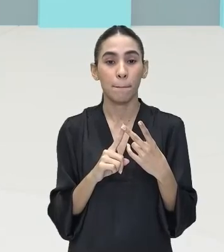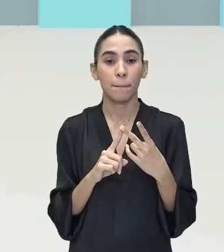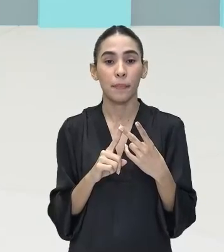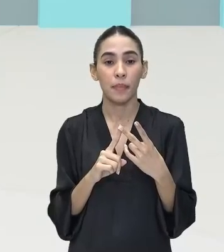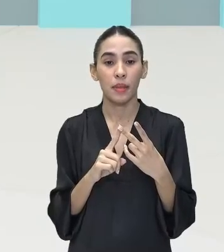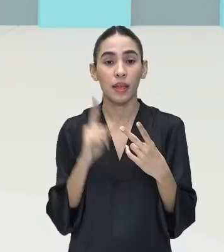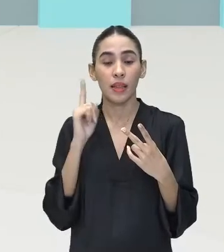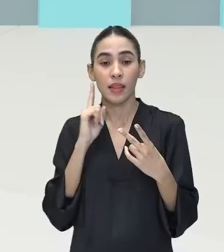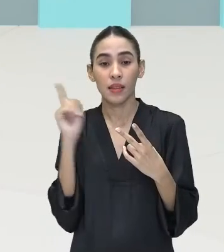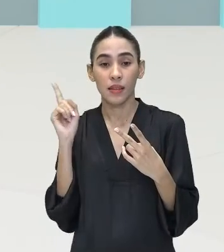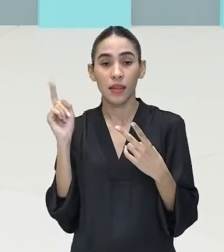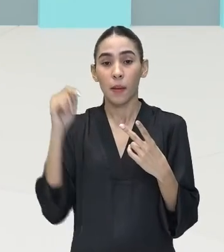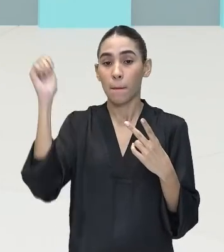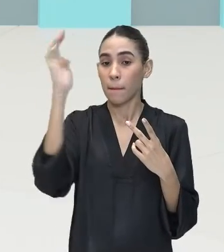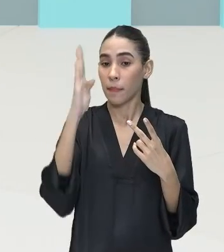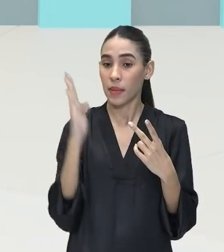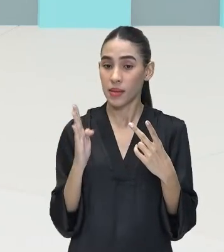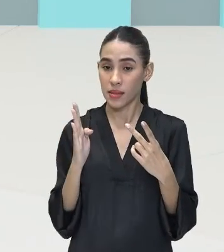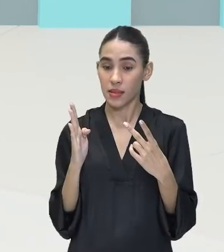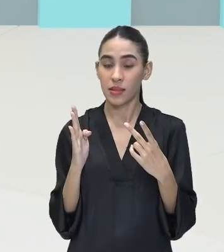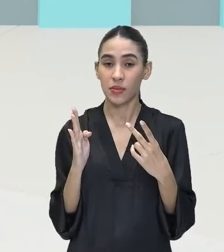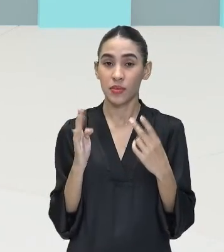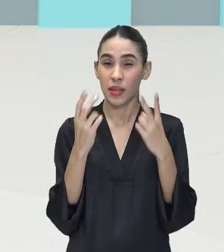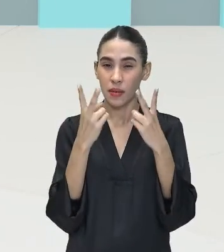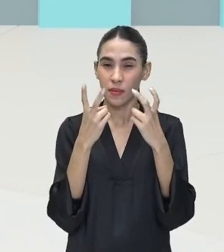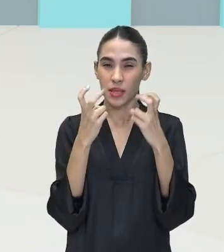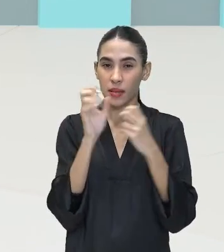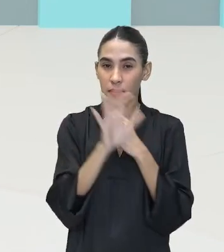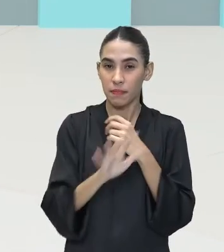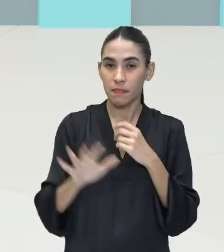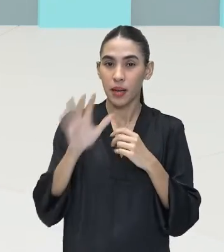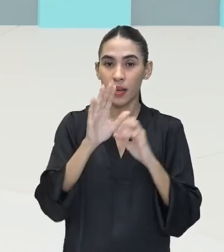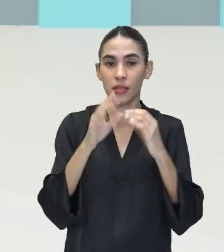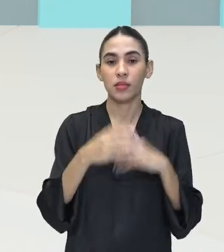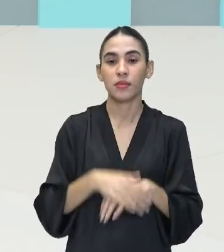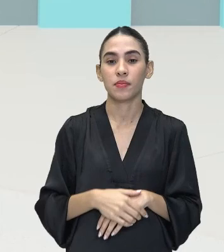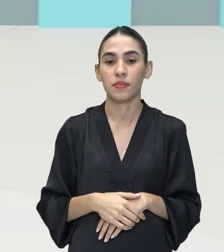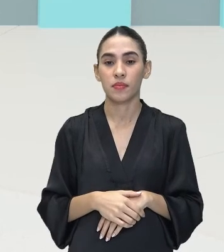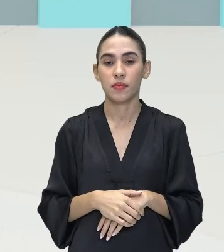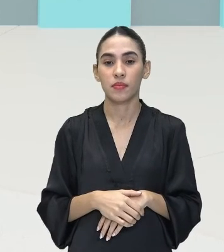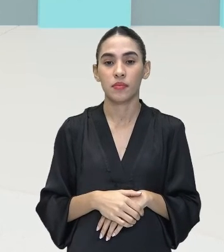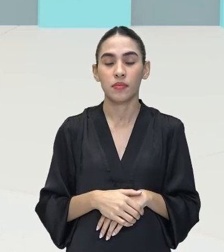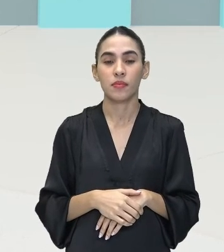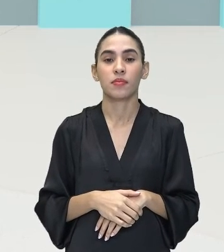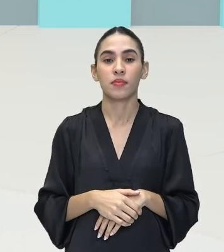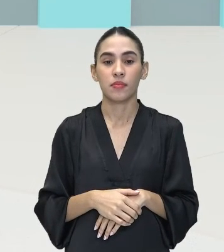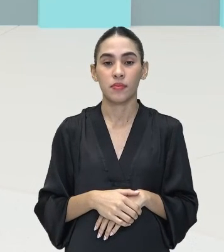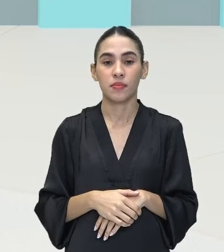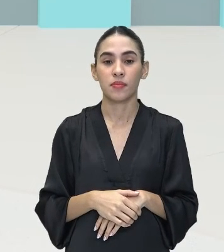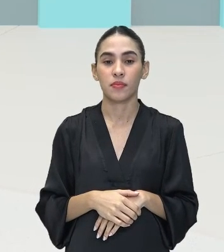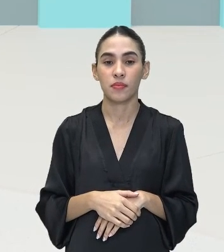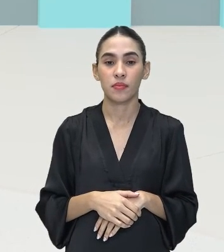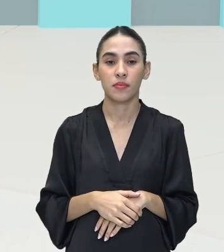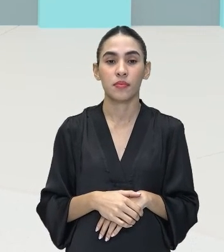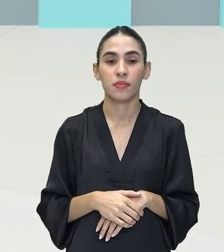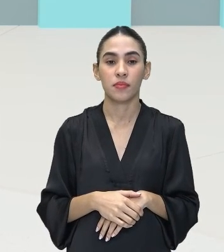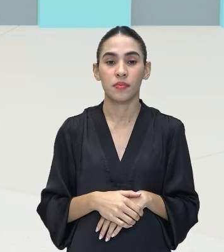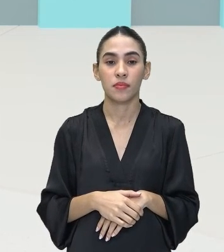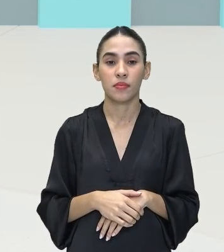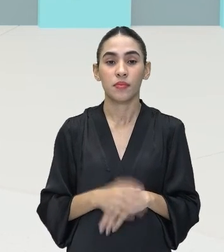temos o Brasil. Então, comunidade do Reddit ou memes da internet. Podíamos